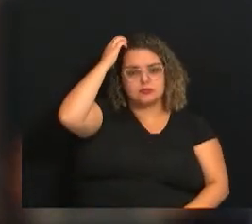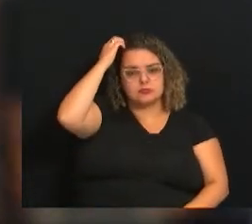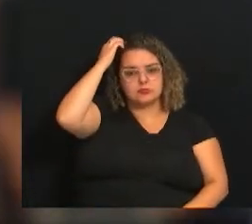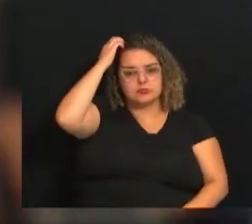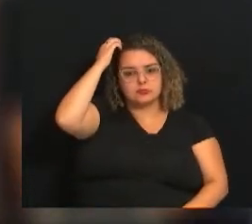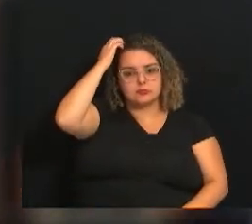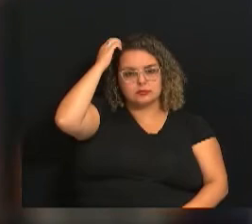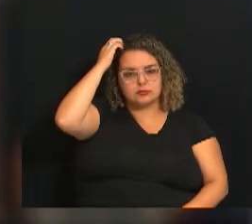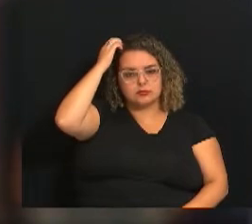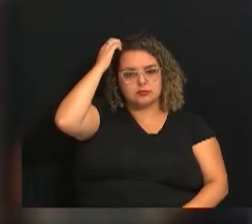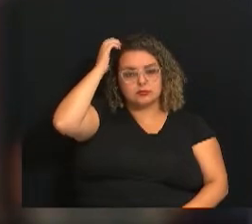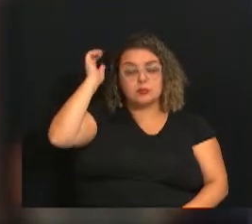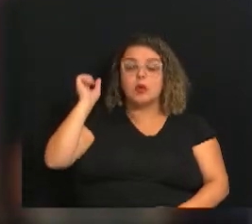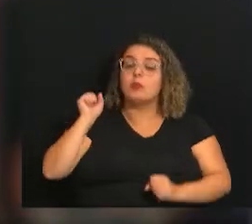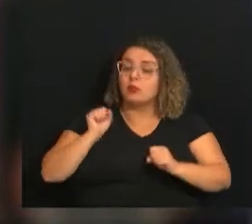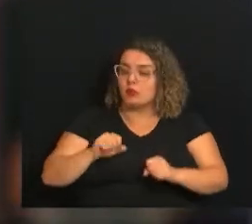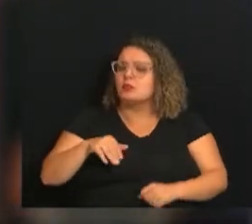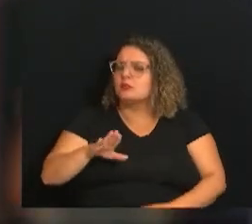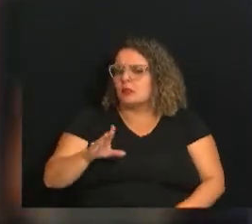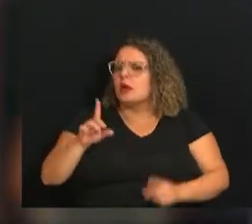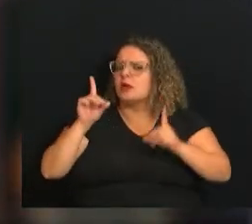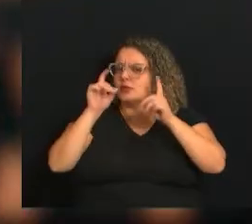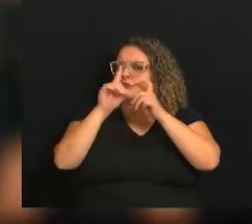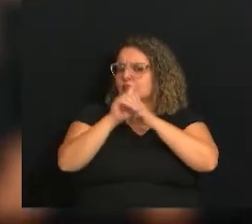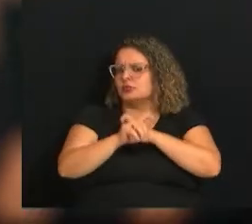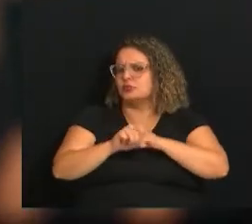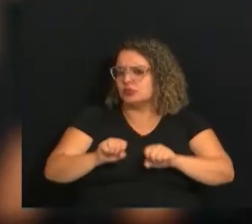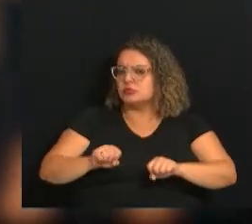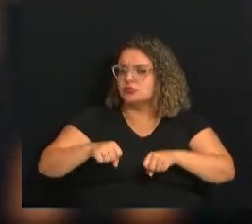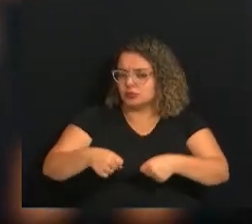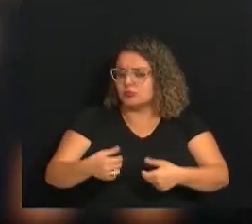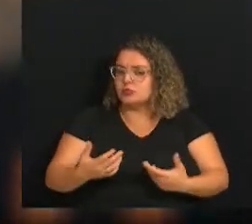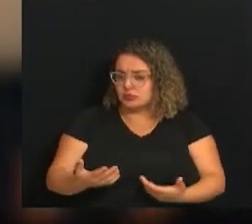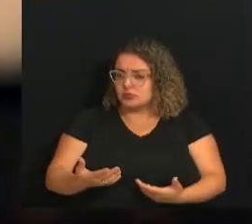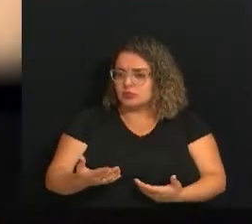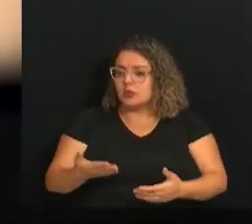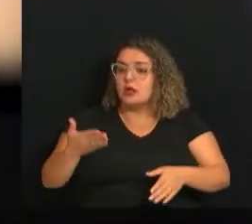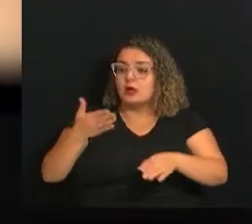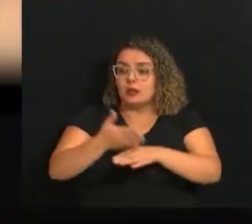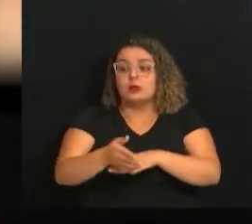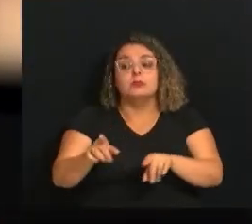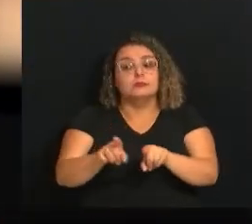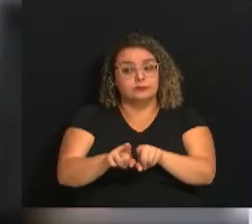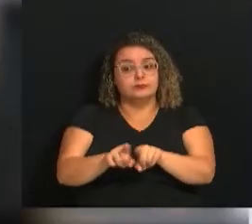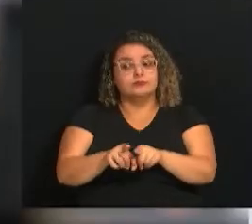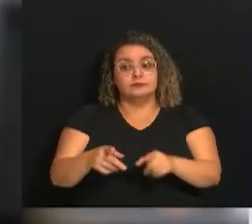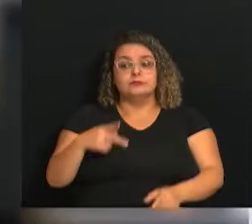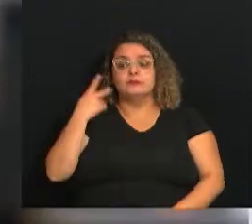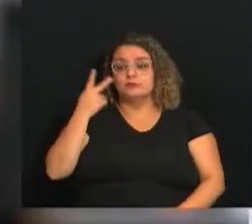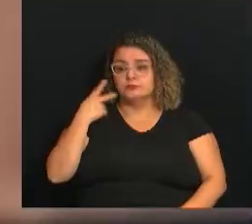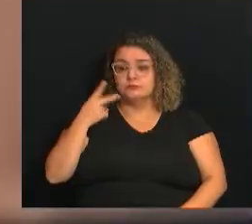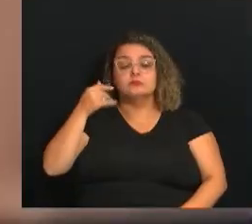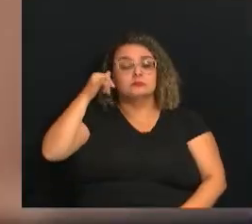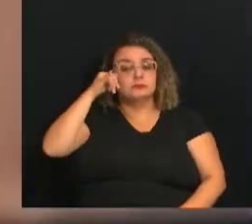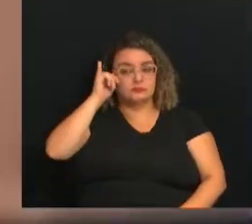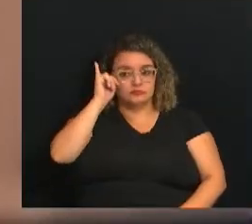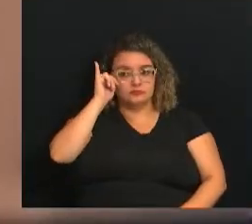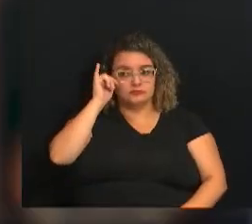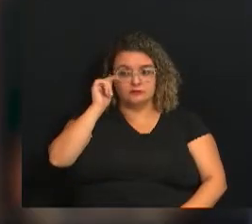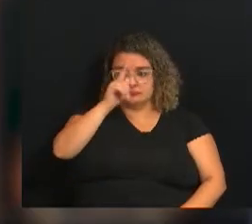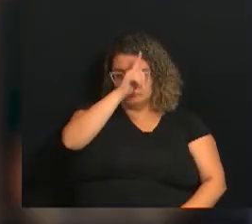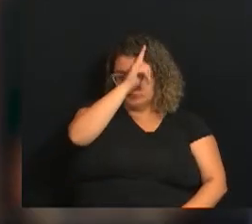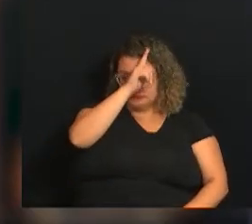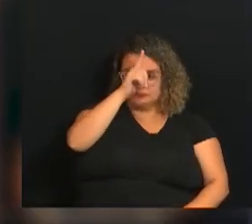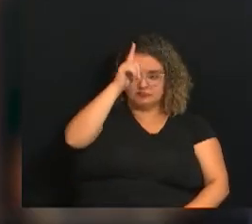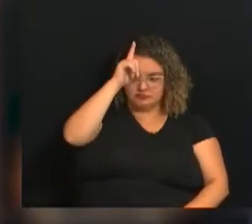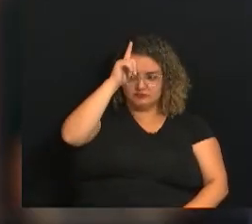mais tornar difícil as nossas lutas. Fazem parte também da comissão os vereadores Paulo Búfalo e Gustavo Peta.